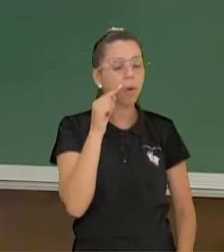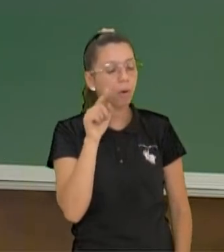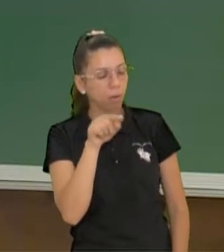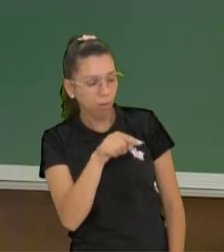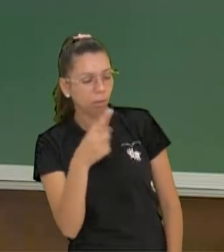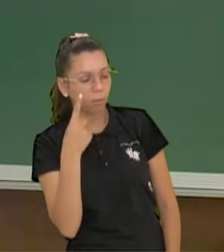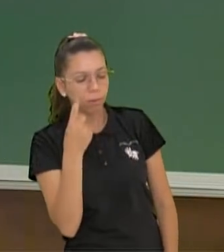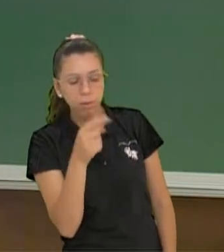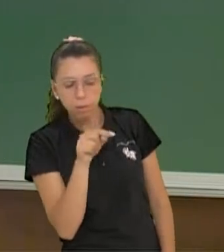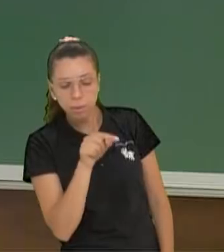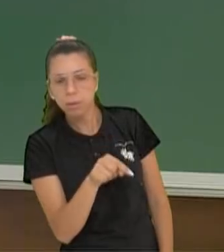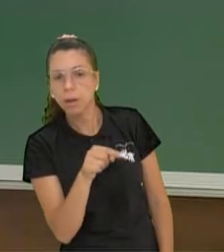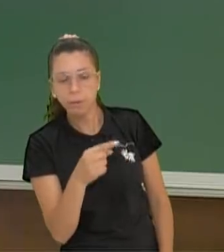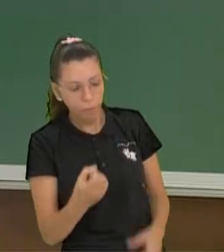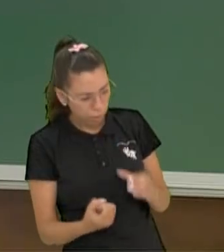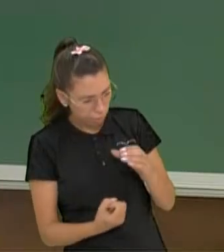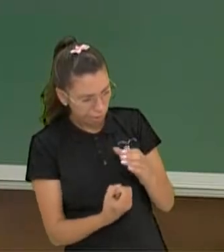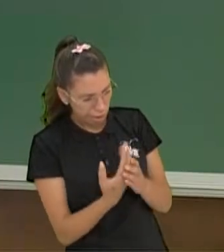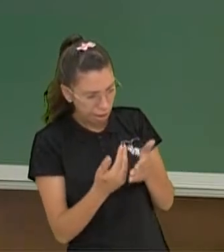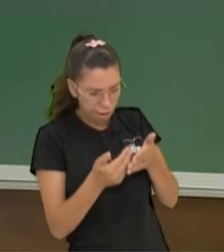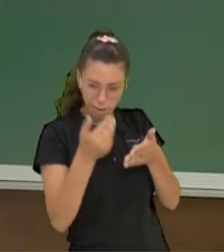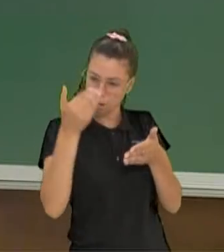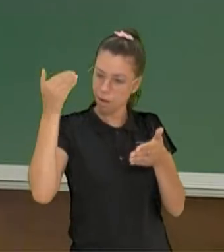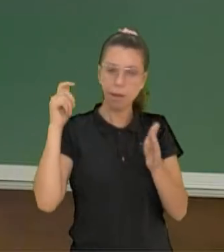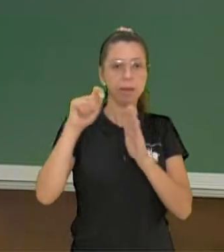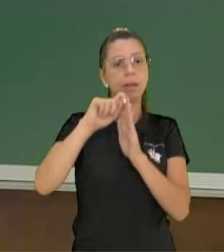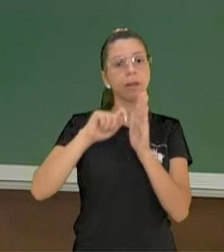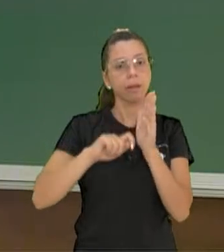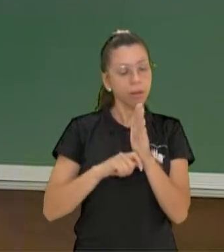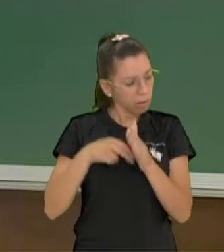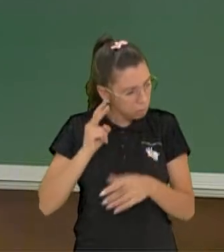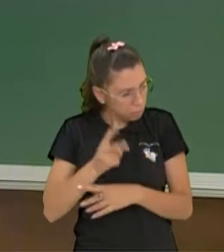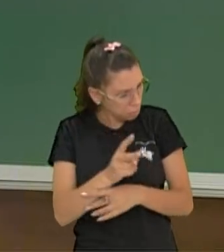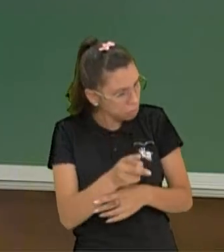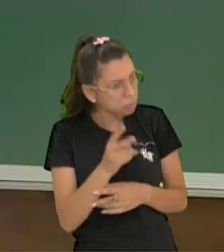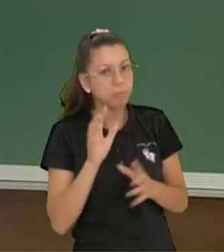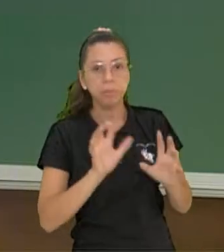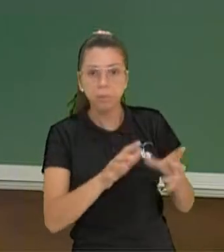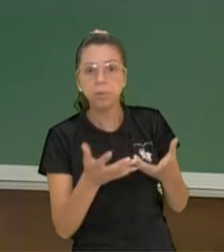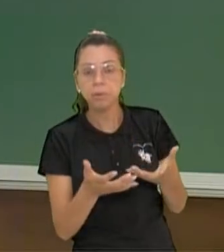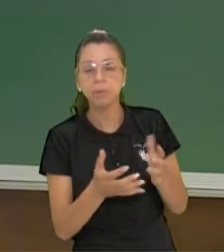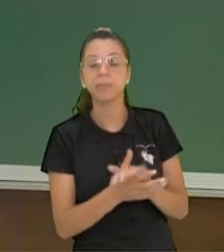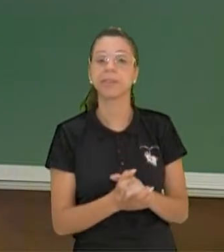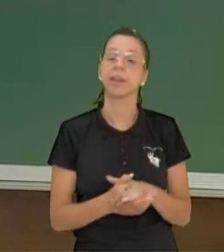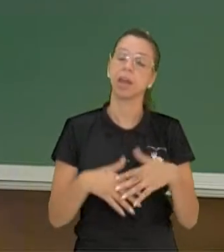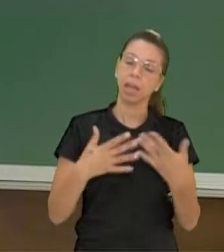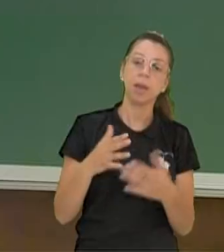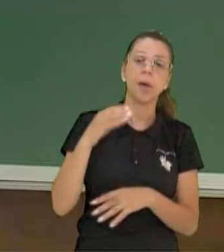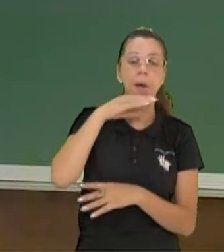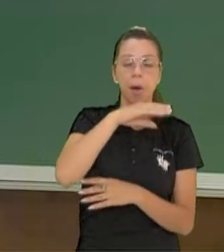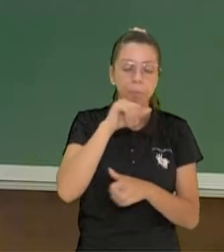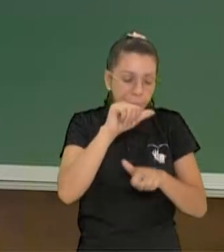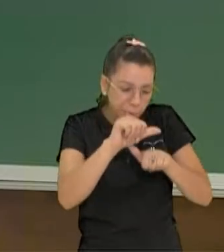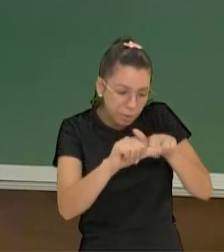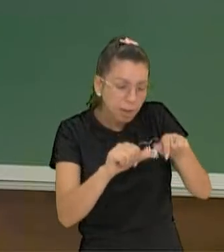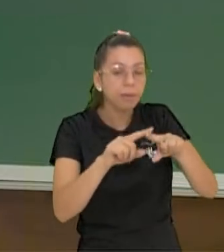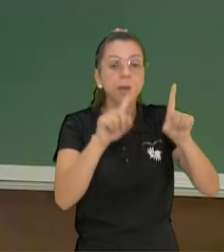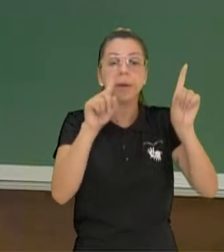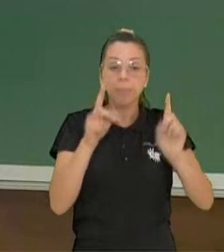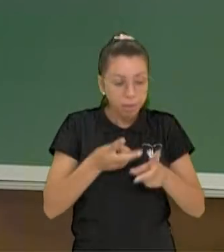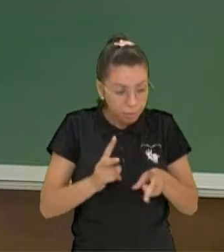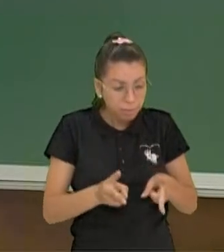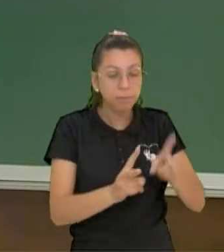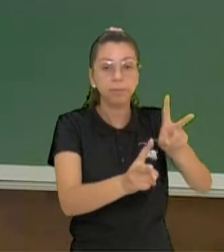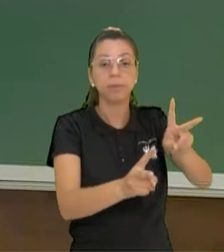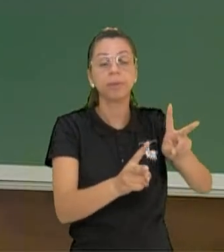que interessante, isso foi inventado em tal século e permanece até os dias de hoje. Claro, com pequenas mudanças, mas é uma permanência.